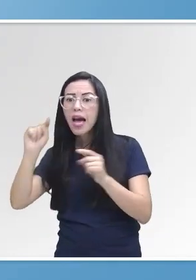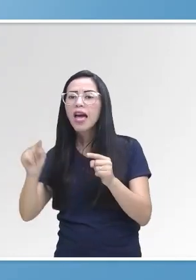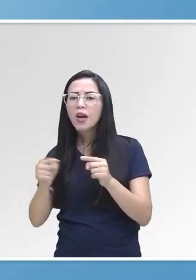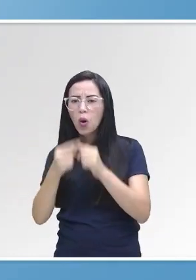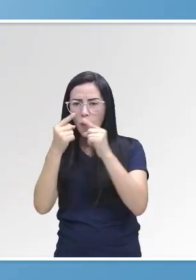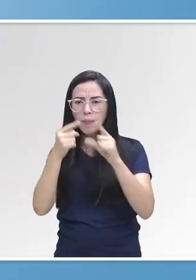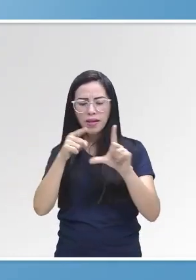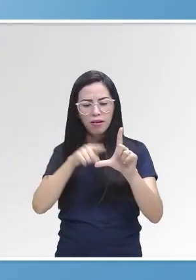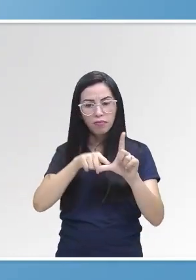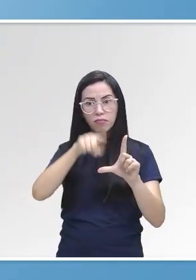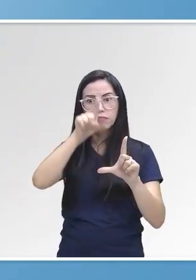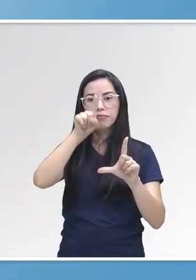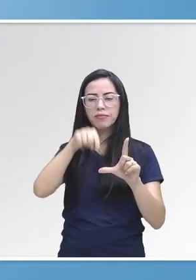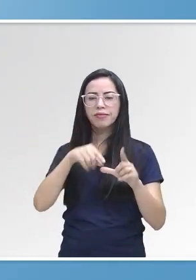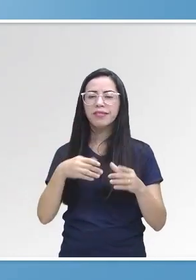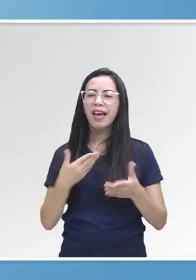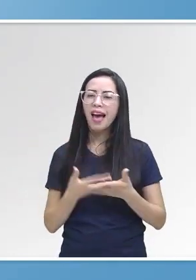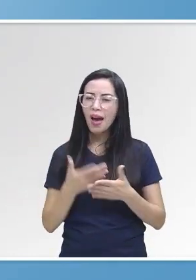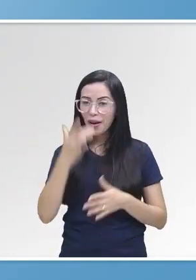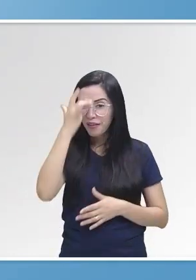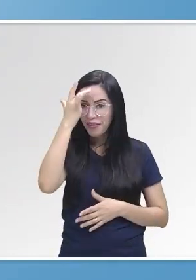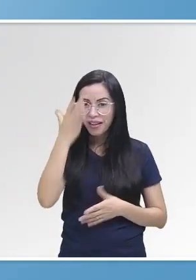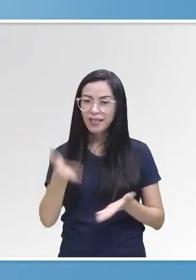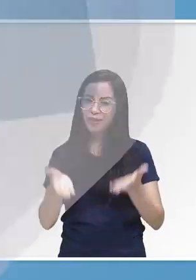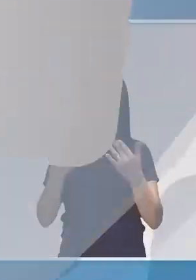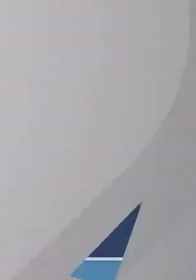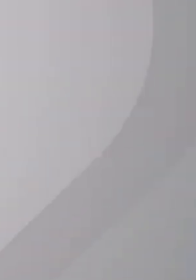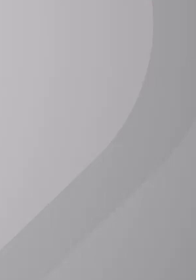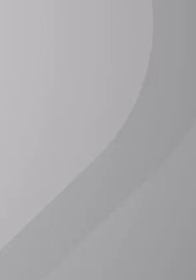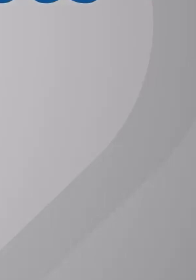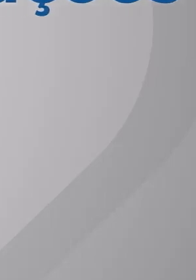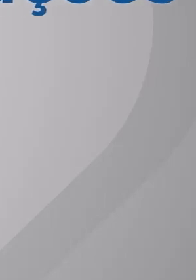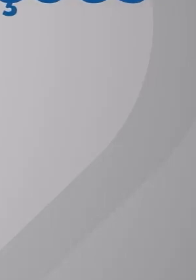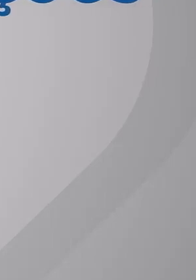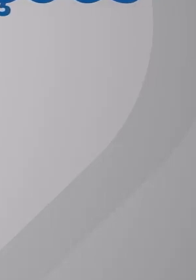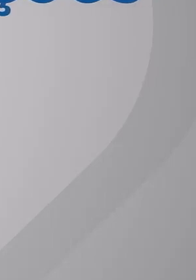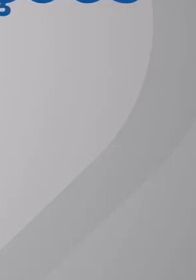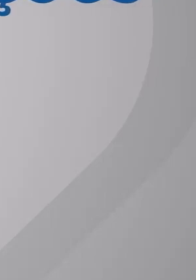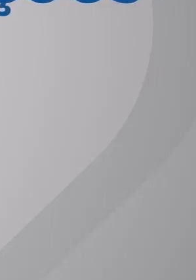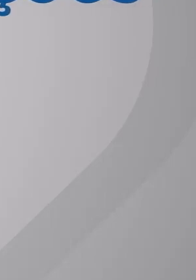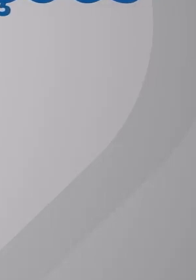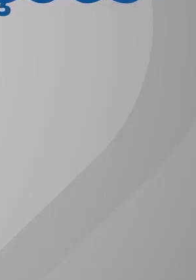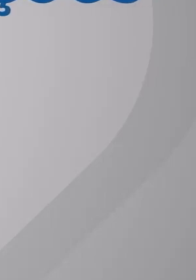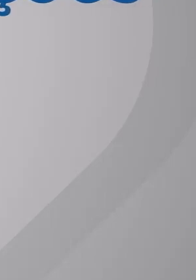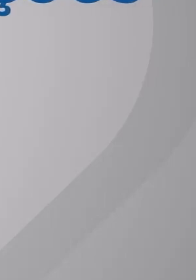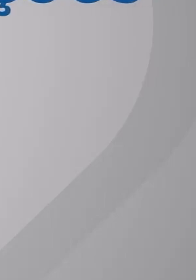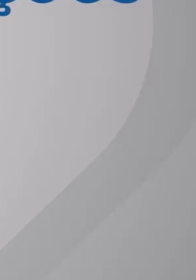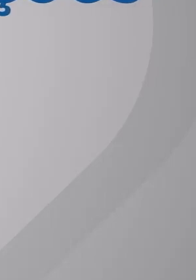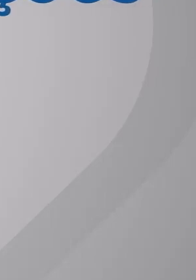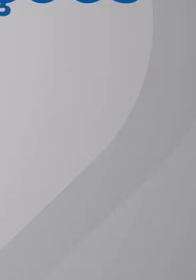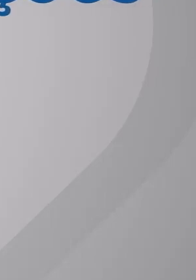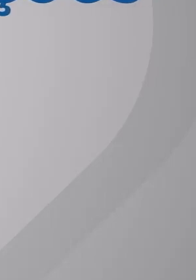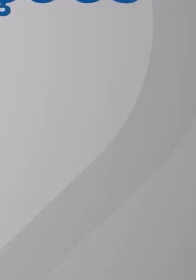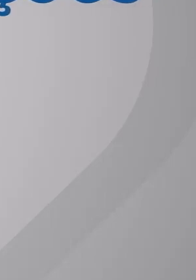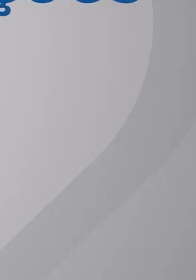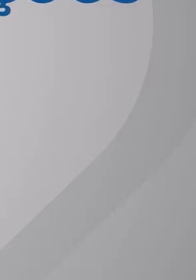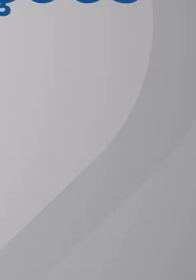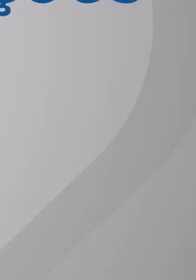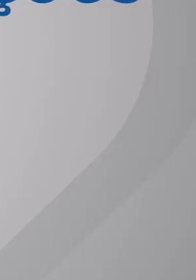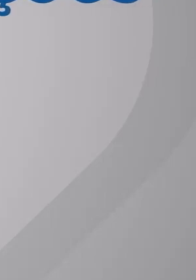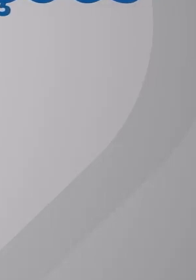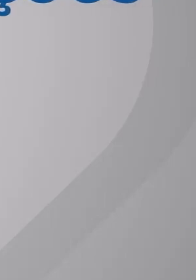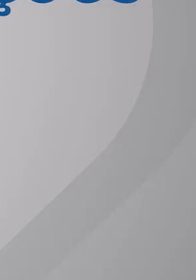fácil nossa aula não foi vamos para nossas considerações finais a Oi